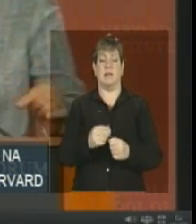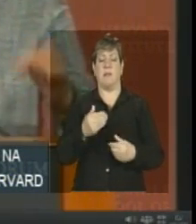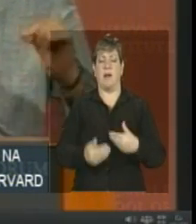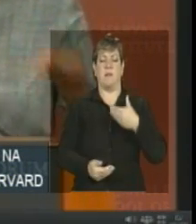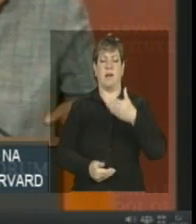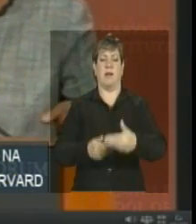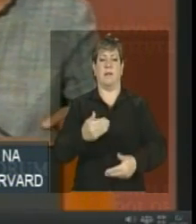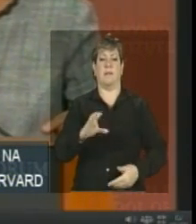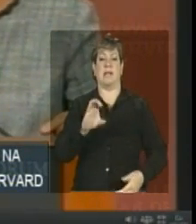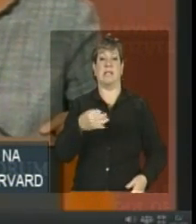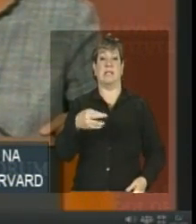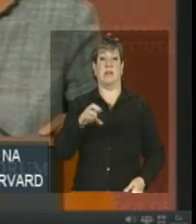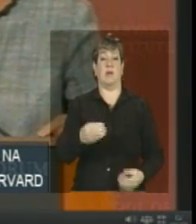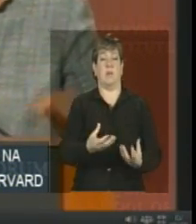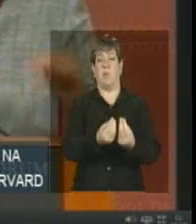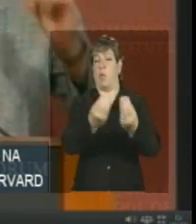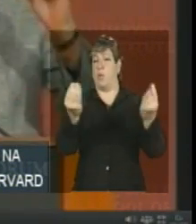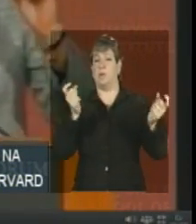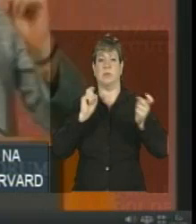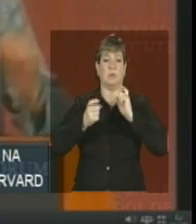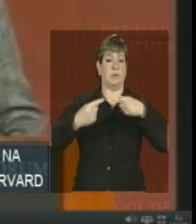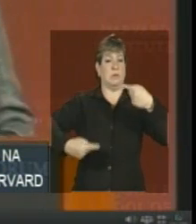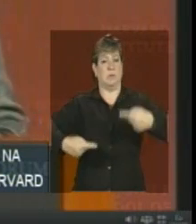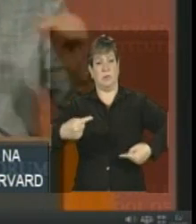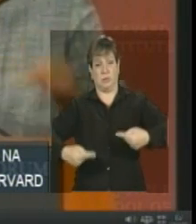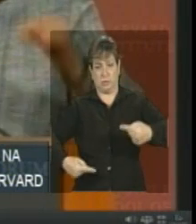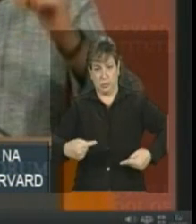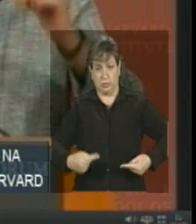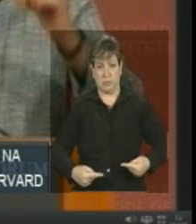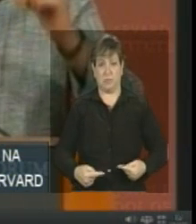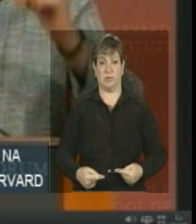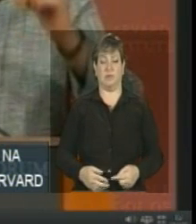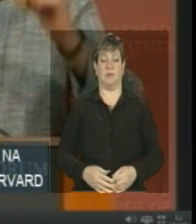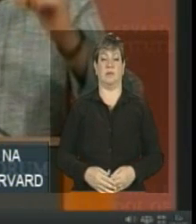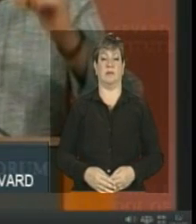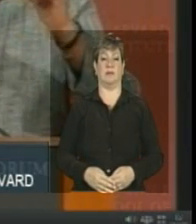progressivamente o centro de muitas discussões. Portanto, a